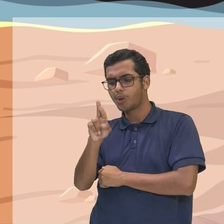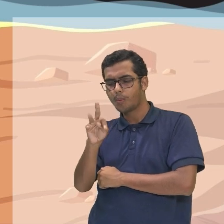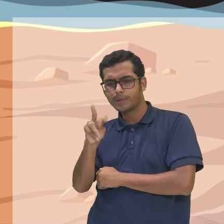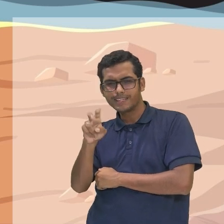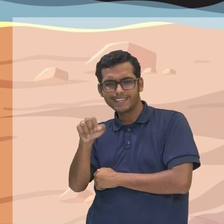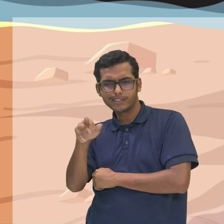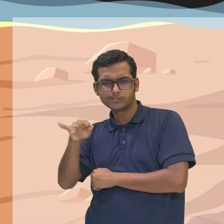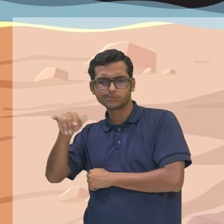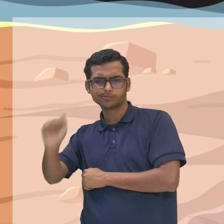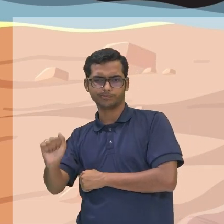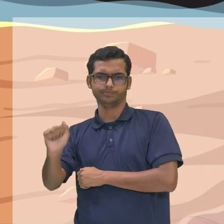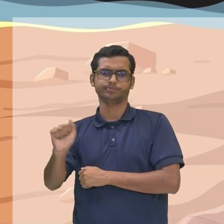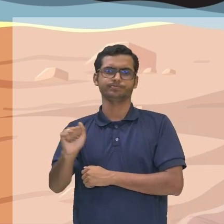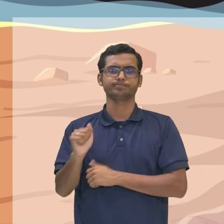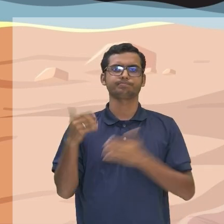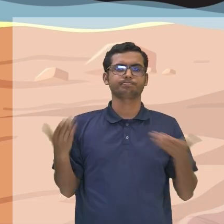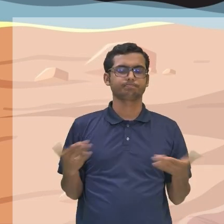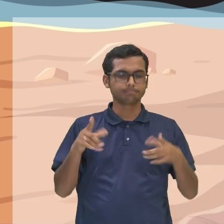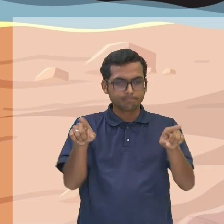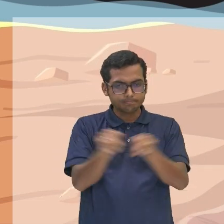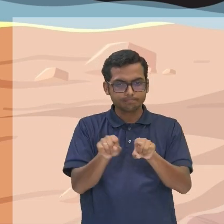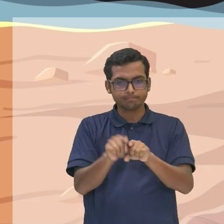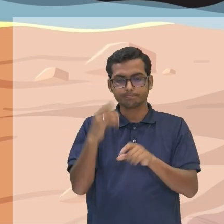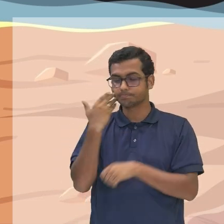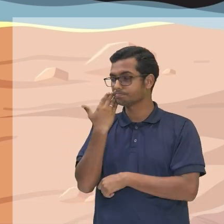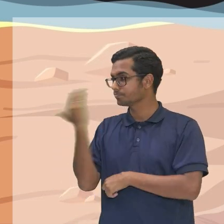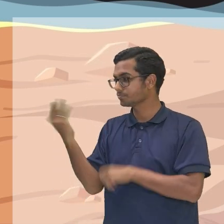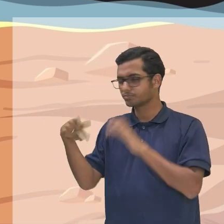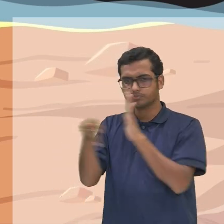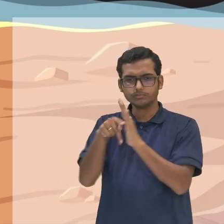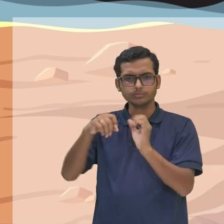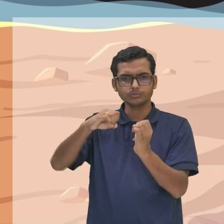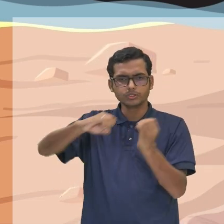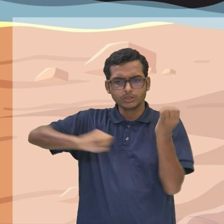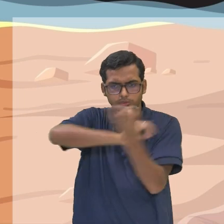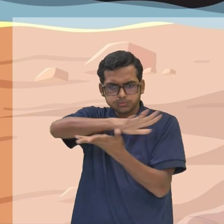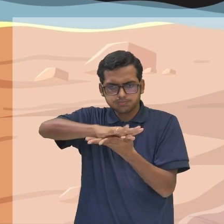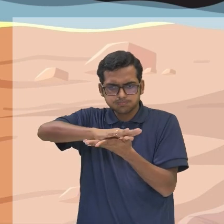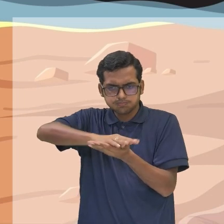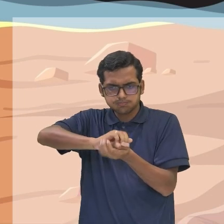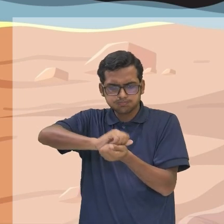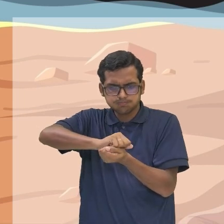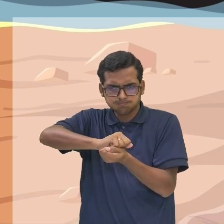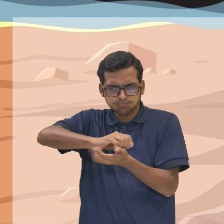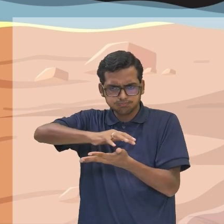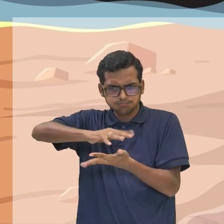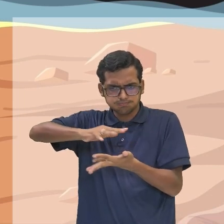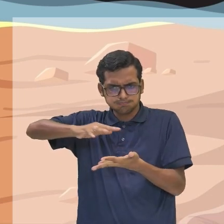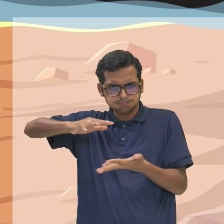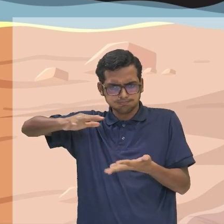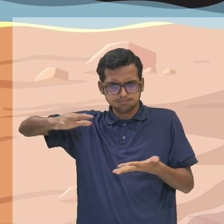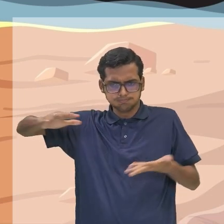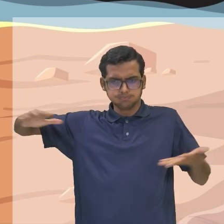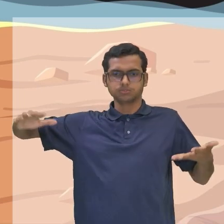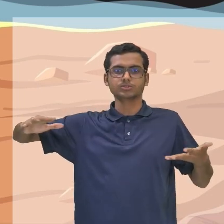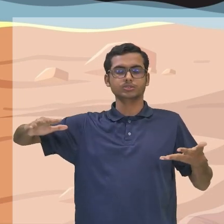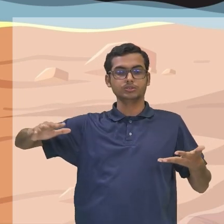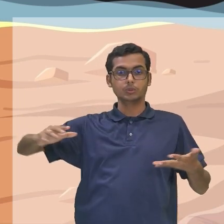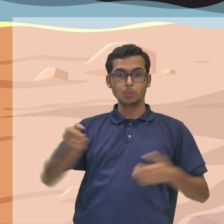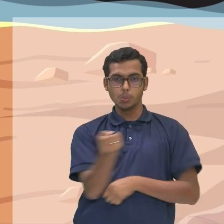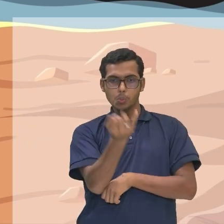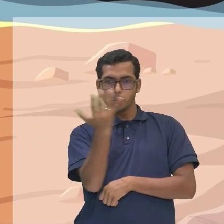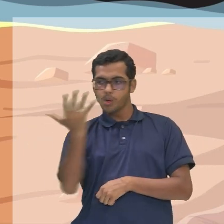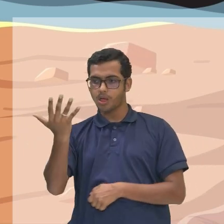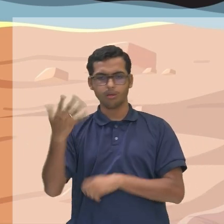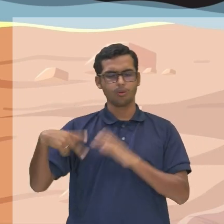certo? Bom, nesse ponto, o universo começou a se expandir muito rapidamente, porque a quantidade de energia era muito grande. Quando